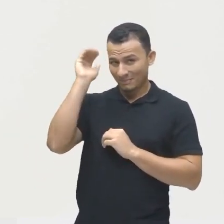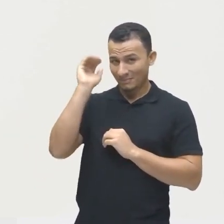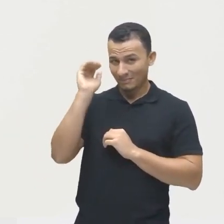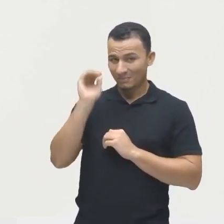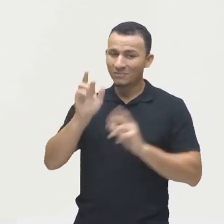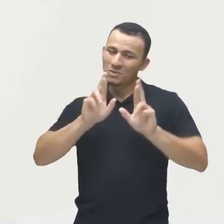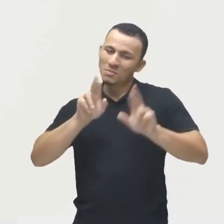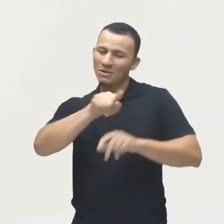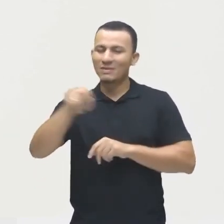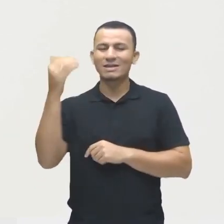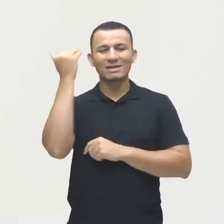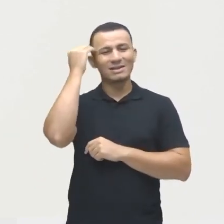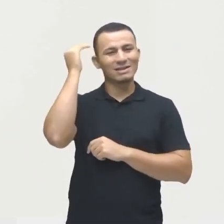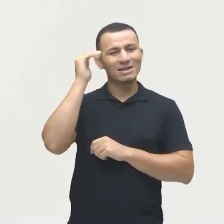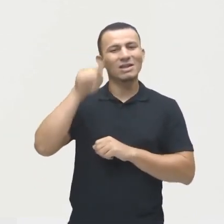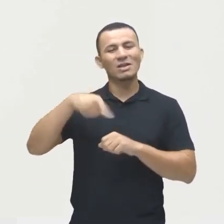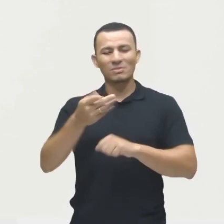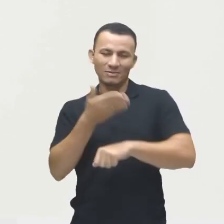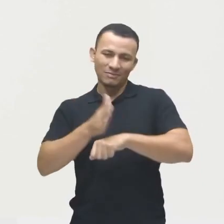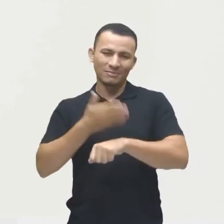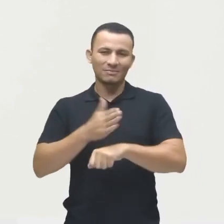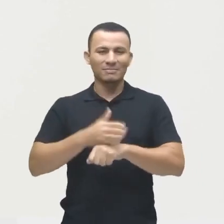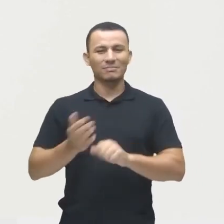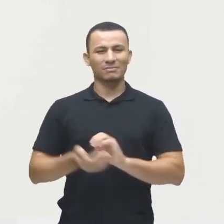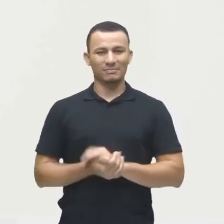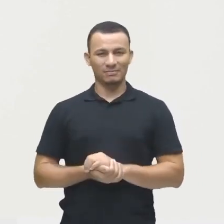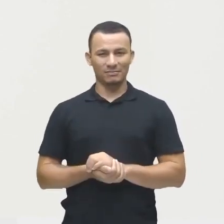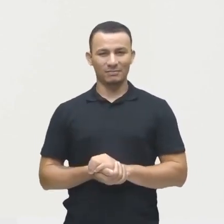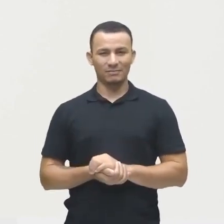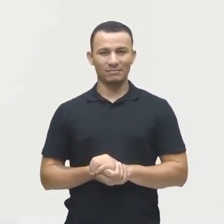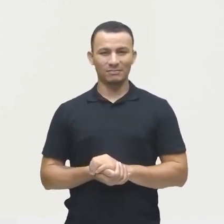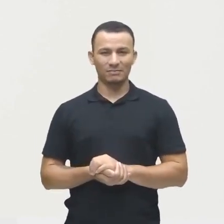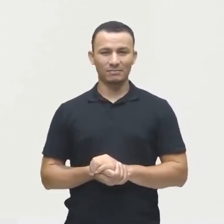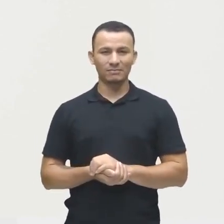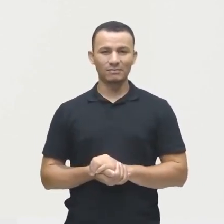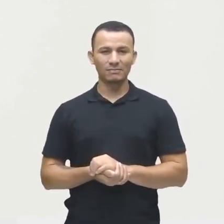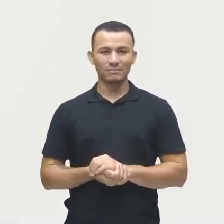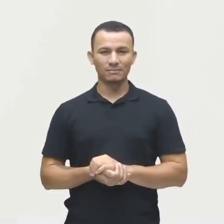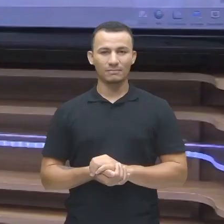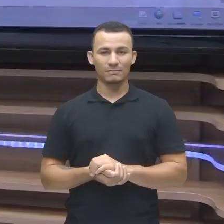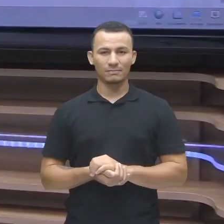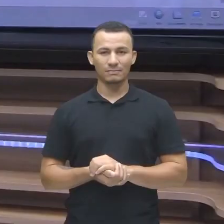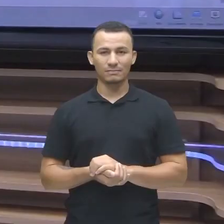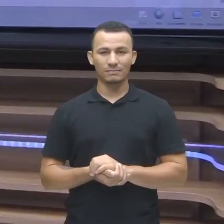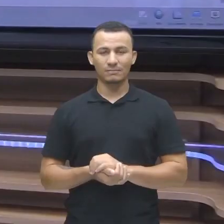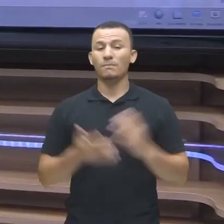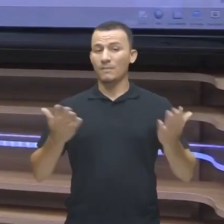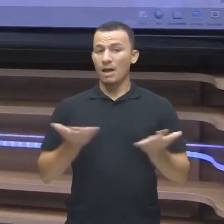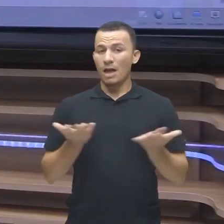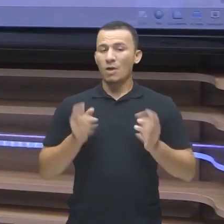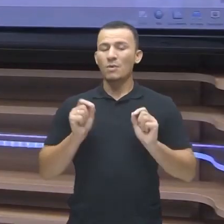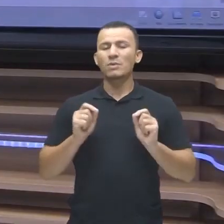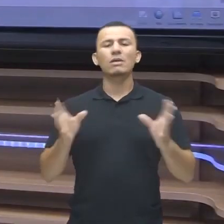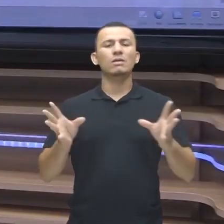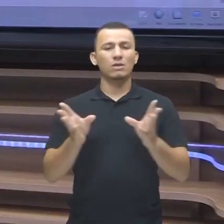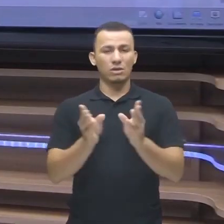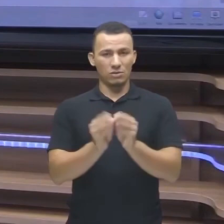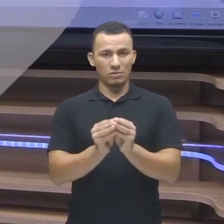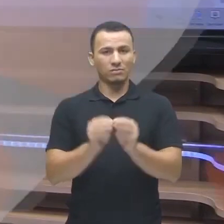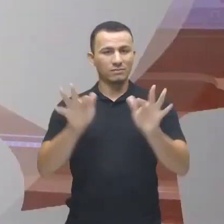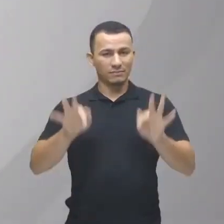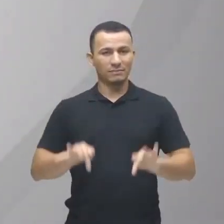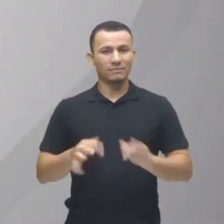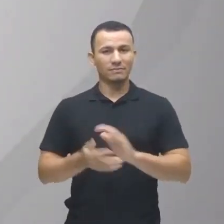para vocês e vocês consigam exercitar também, tá bom? Agora nós vamos para as nossas considerações